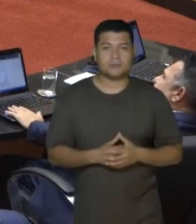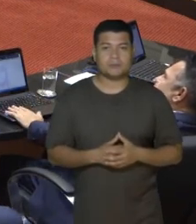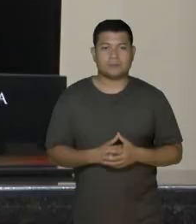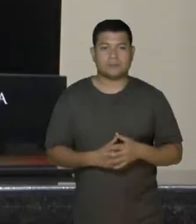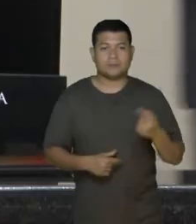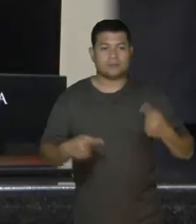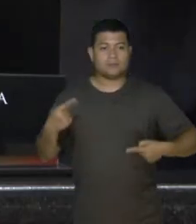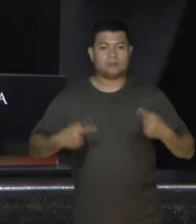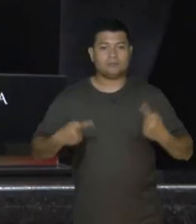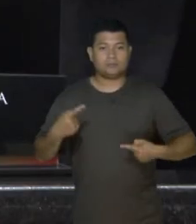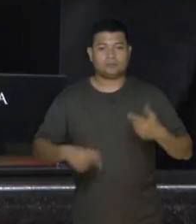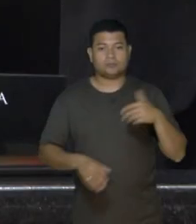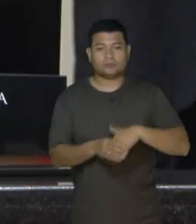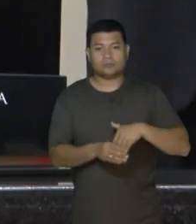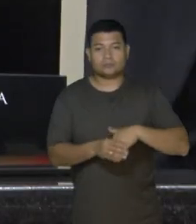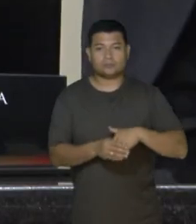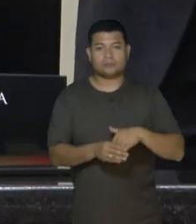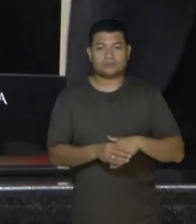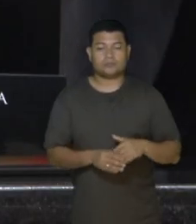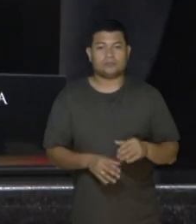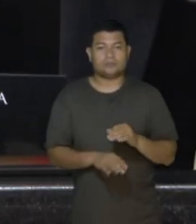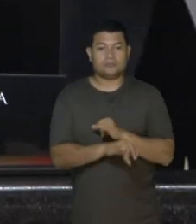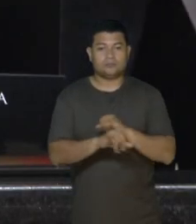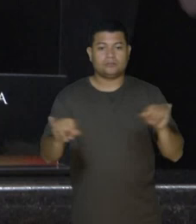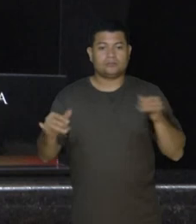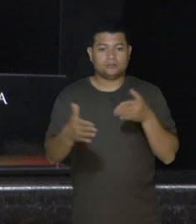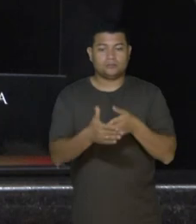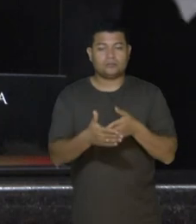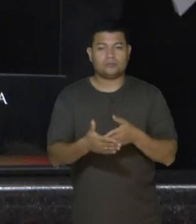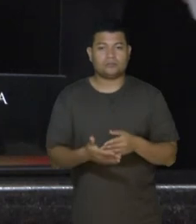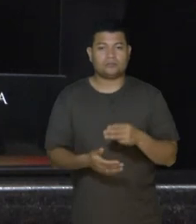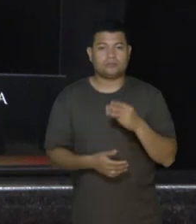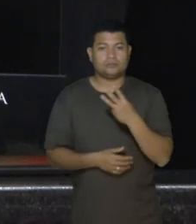Discussão e votação em turno único da mensagem de veto